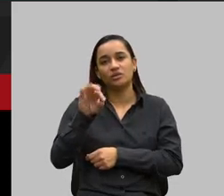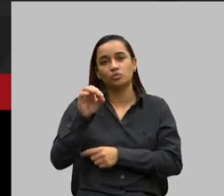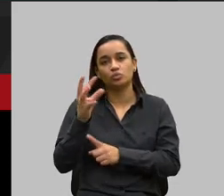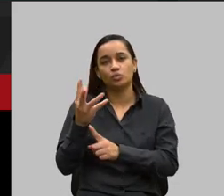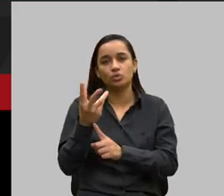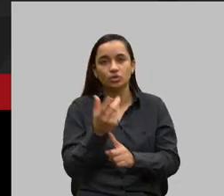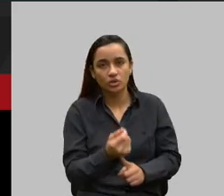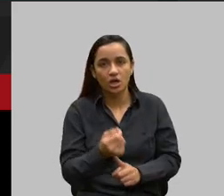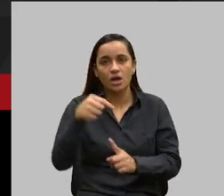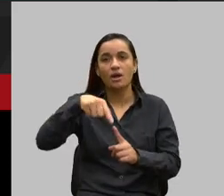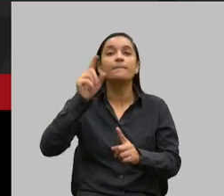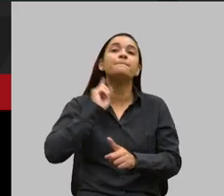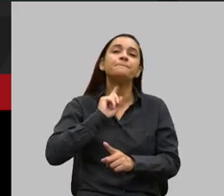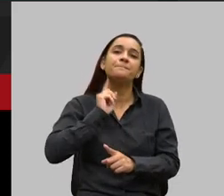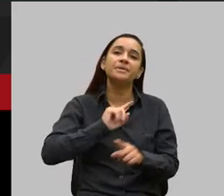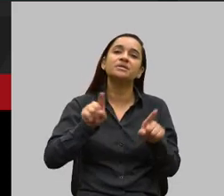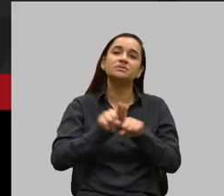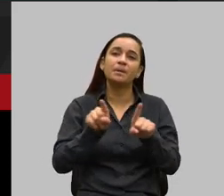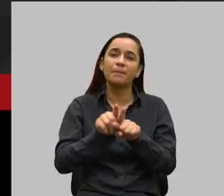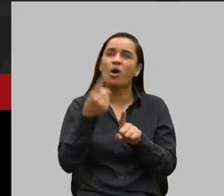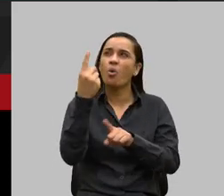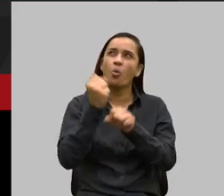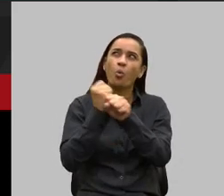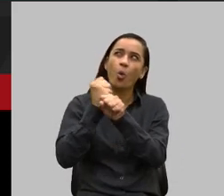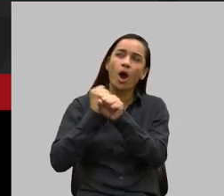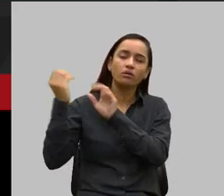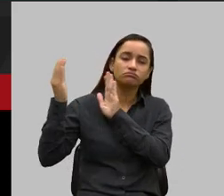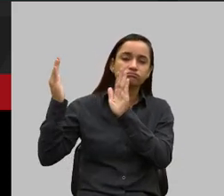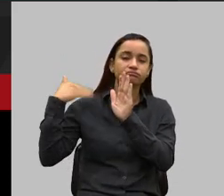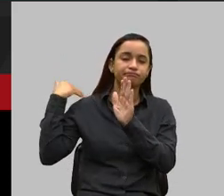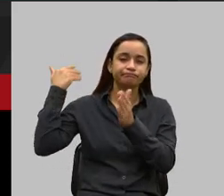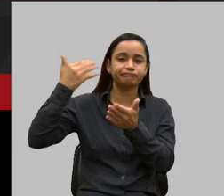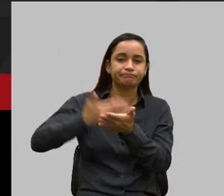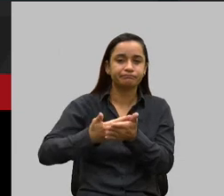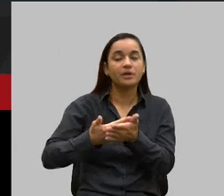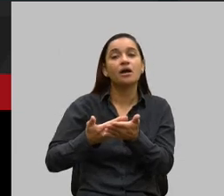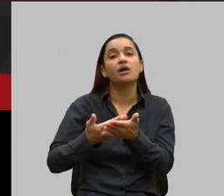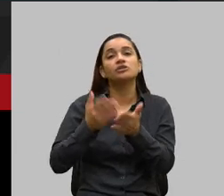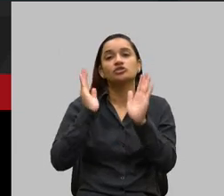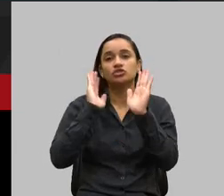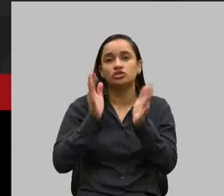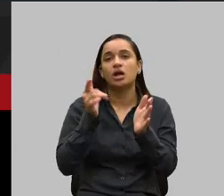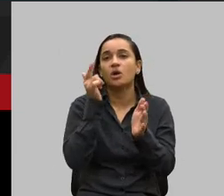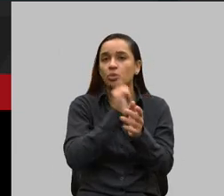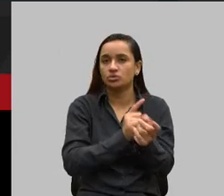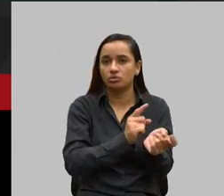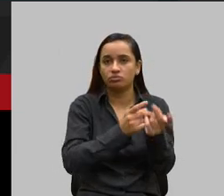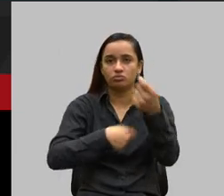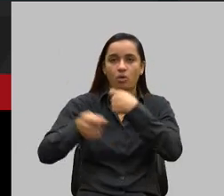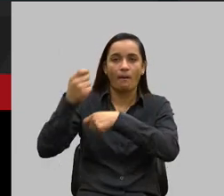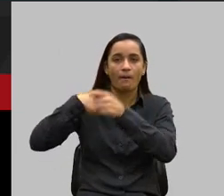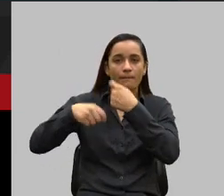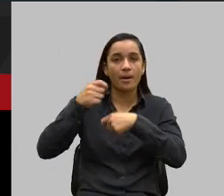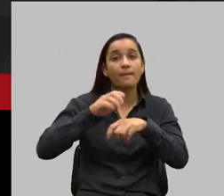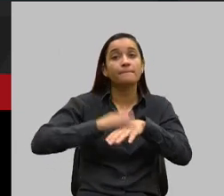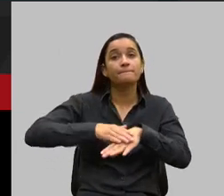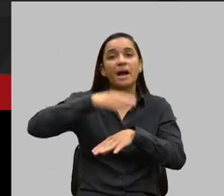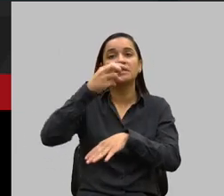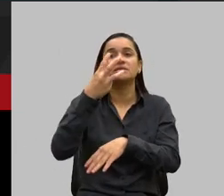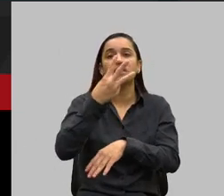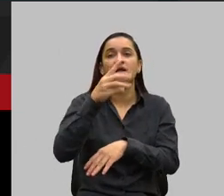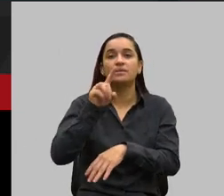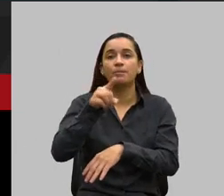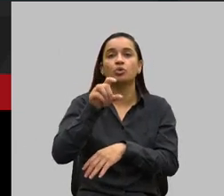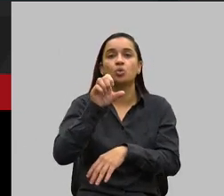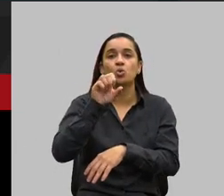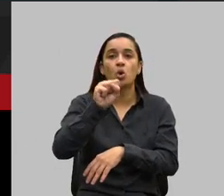pouco mais de um ano para cá nós comercializamos aí quase mais de 3.8 milhões deais